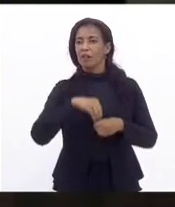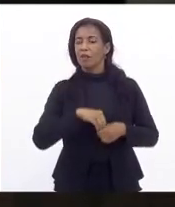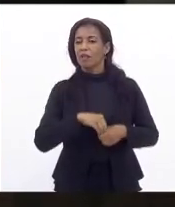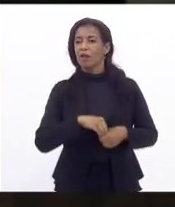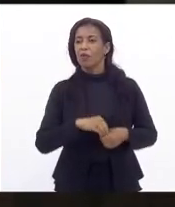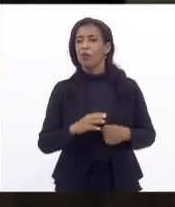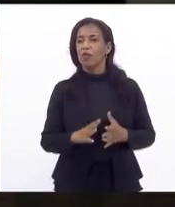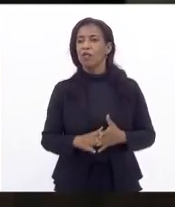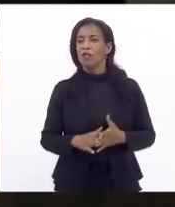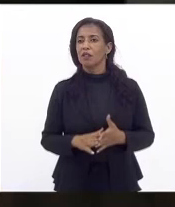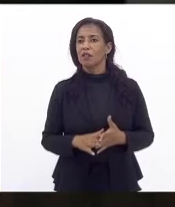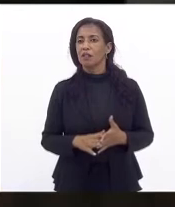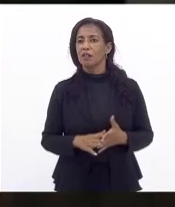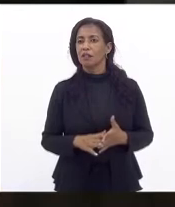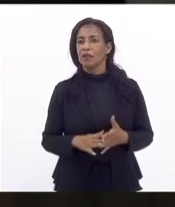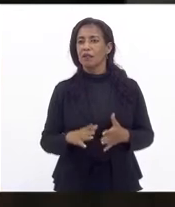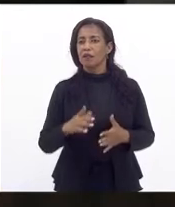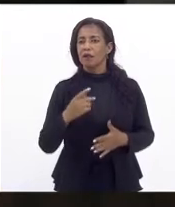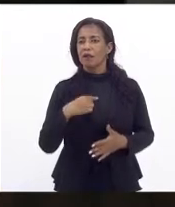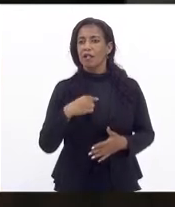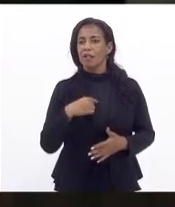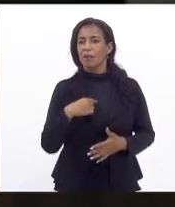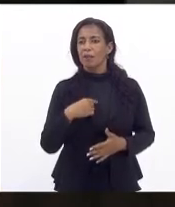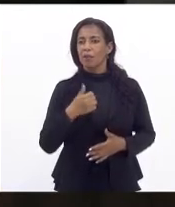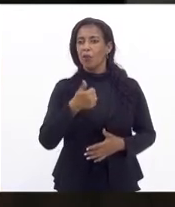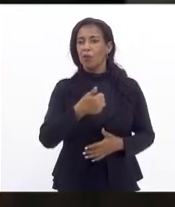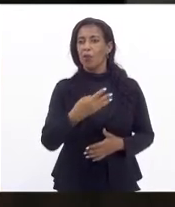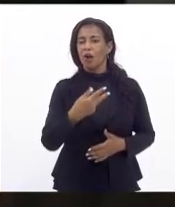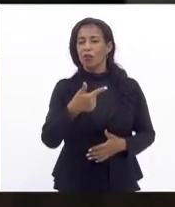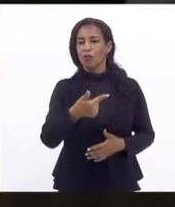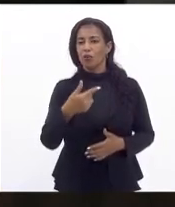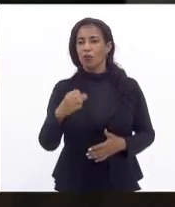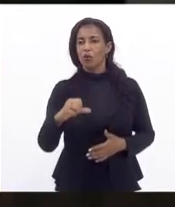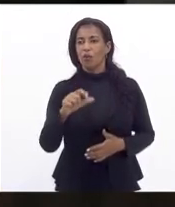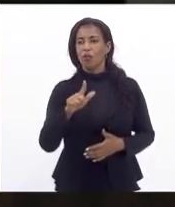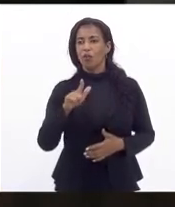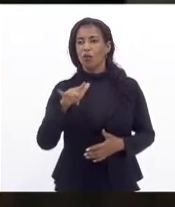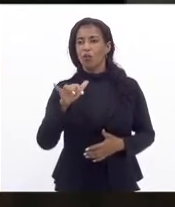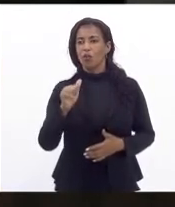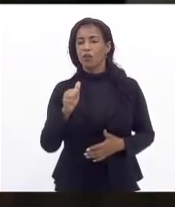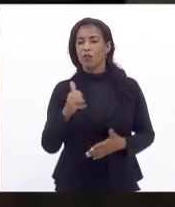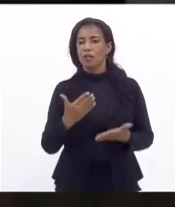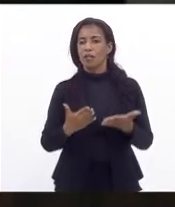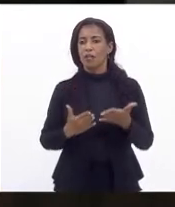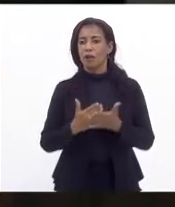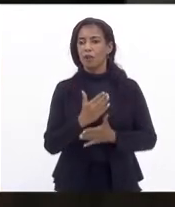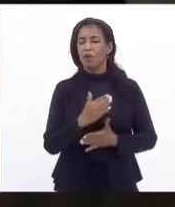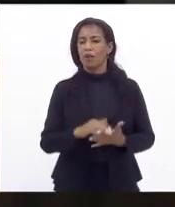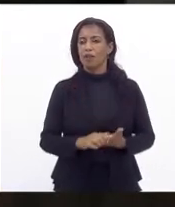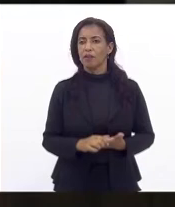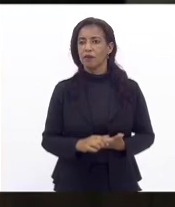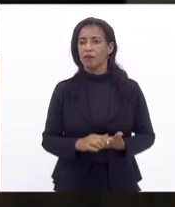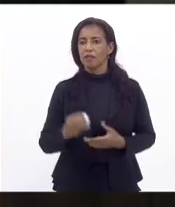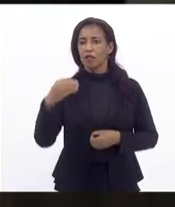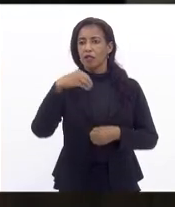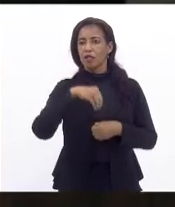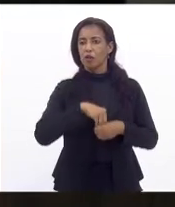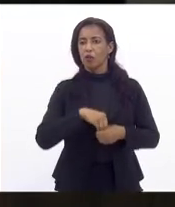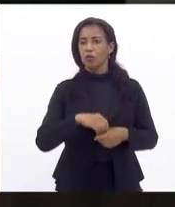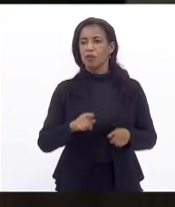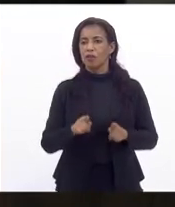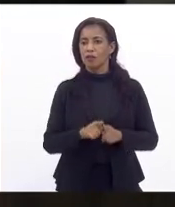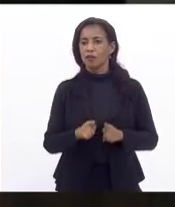lei de minha autoria, de número 1429, deputada Lucinha. Senhores que aprovam, permaneçam como estão aprovados. Requer inclusão na ordem do